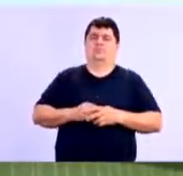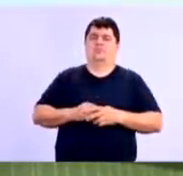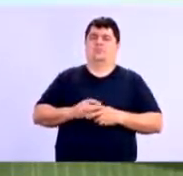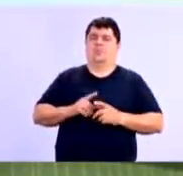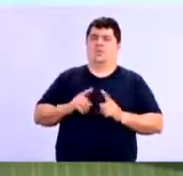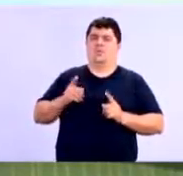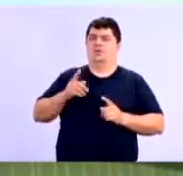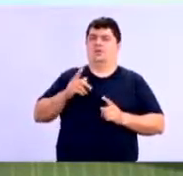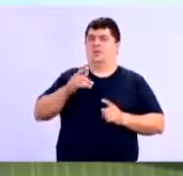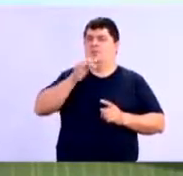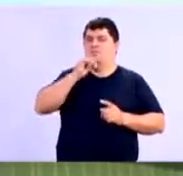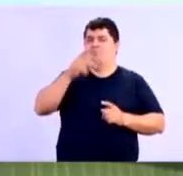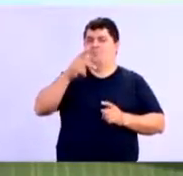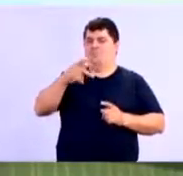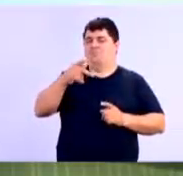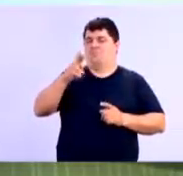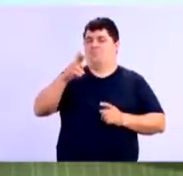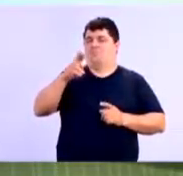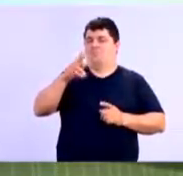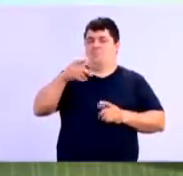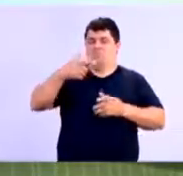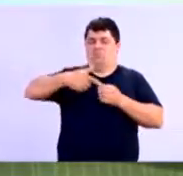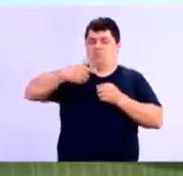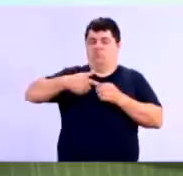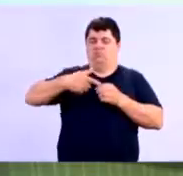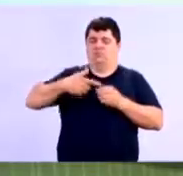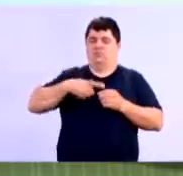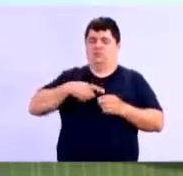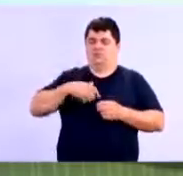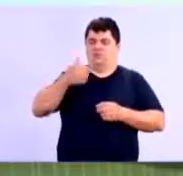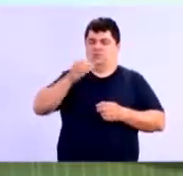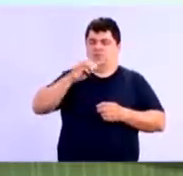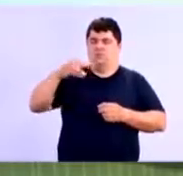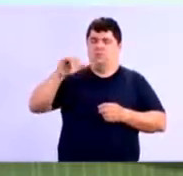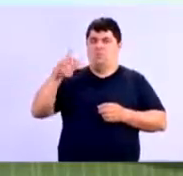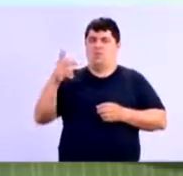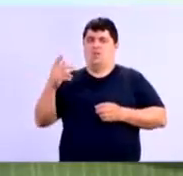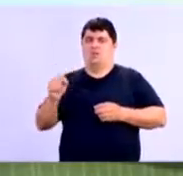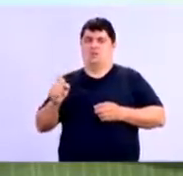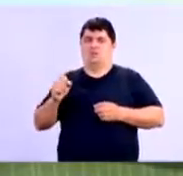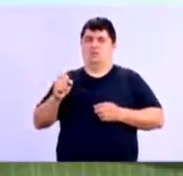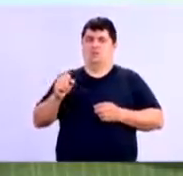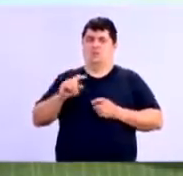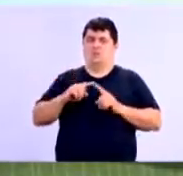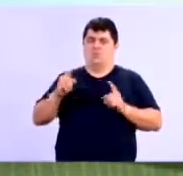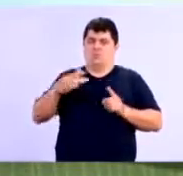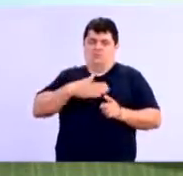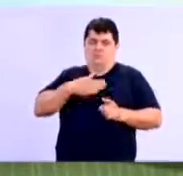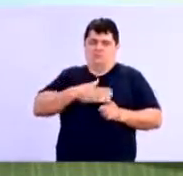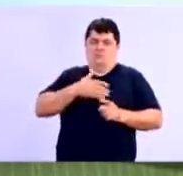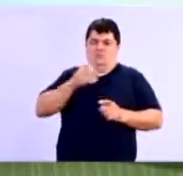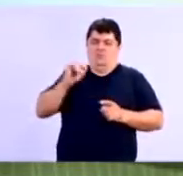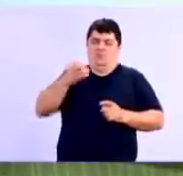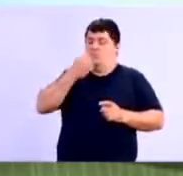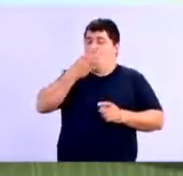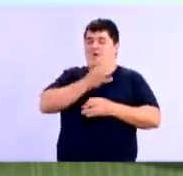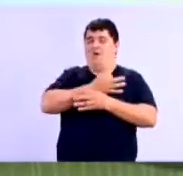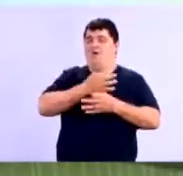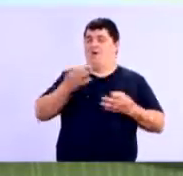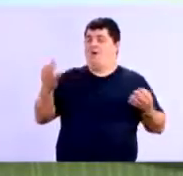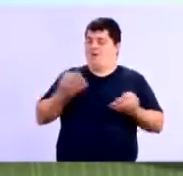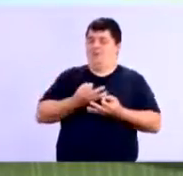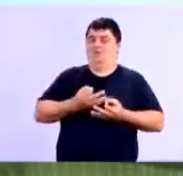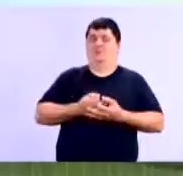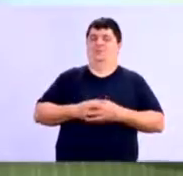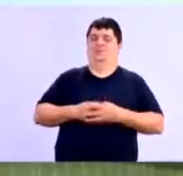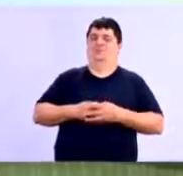a Petrobras teve 100 milhões de lucros, para a Petrobras é ruim. Mas se for para mim, a minha empresa, fantástico. Se for para mim, pessoa física,